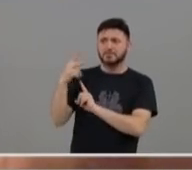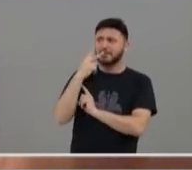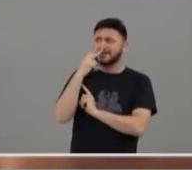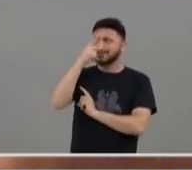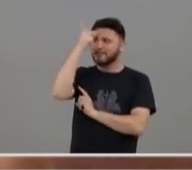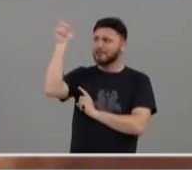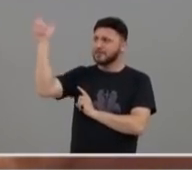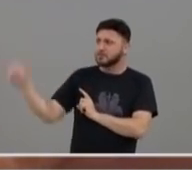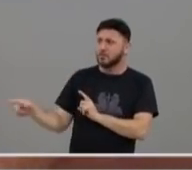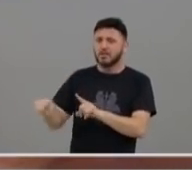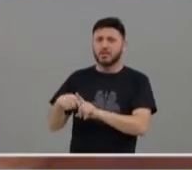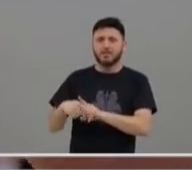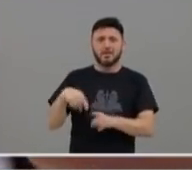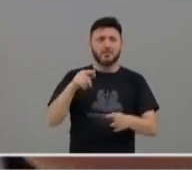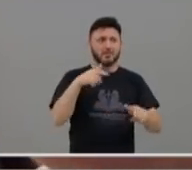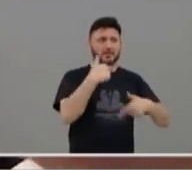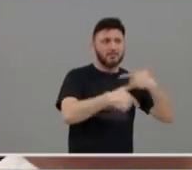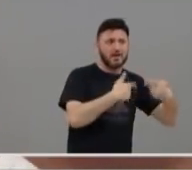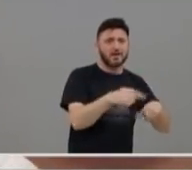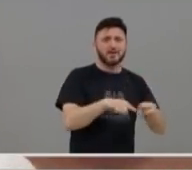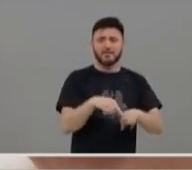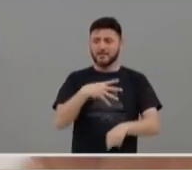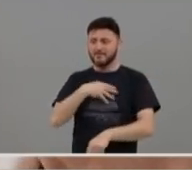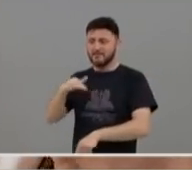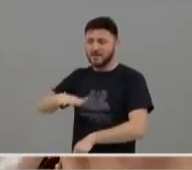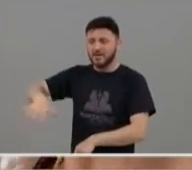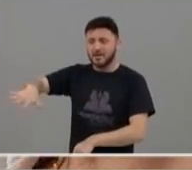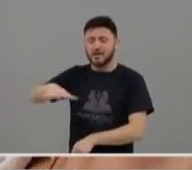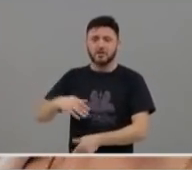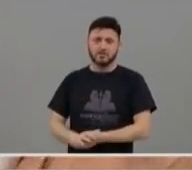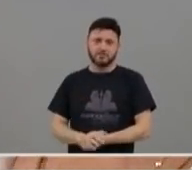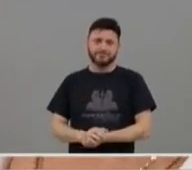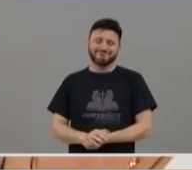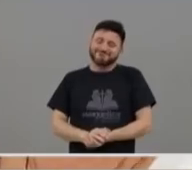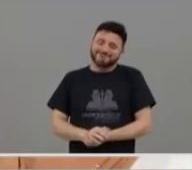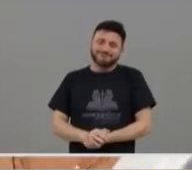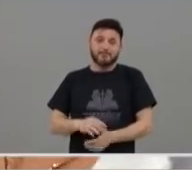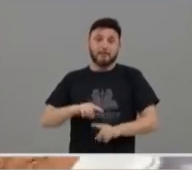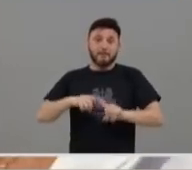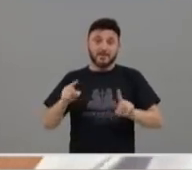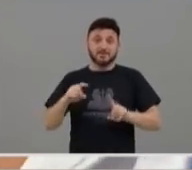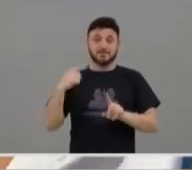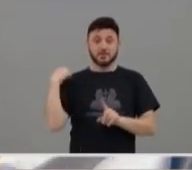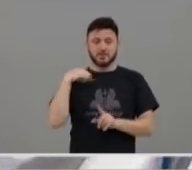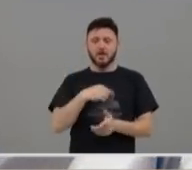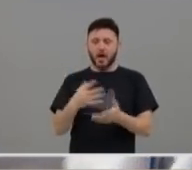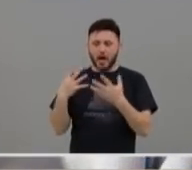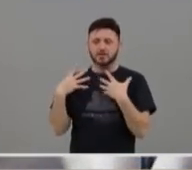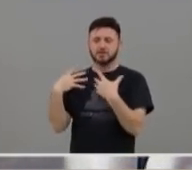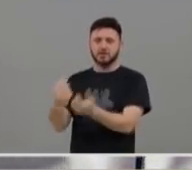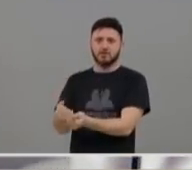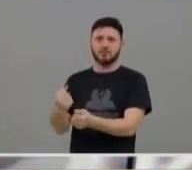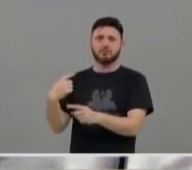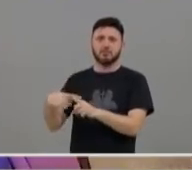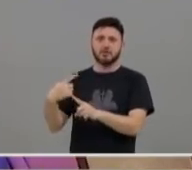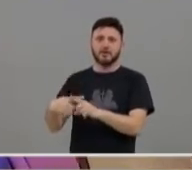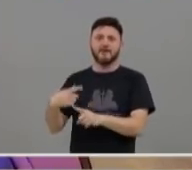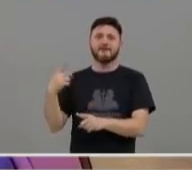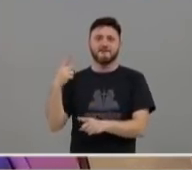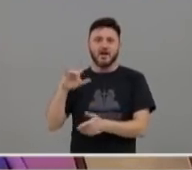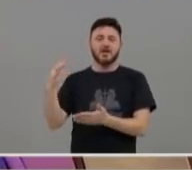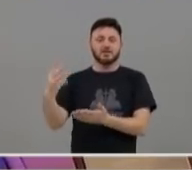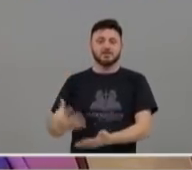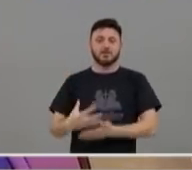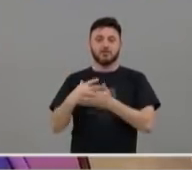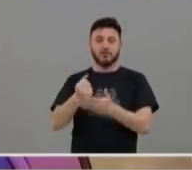minha cruz é o Beltrano, a minha cruz é meu filho. Se é a sua cruz, é ela quem vai te salvar. Se é a